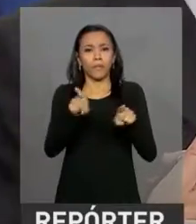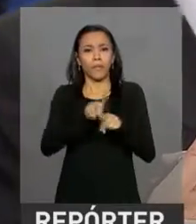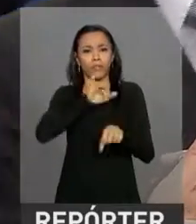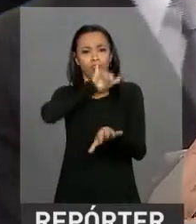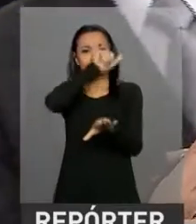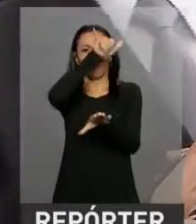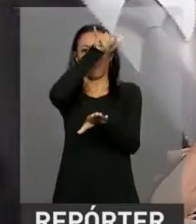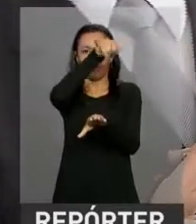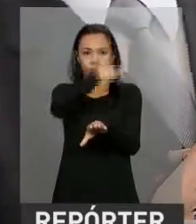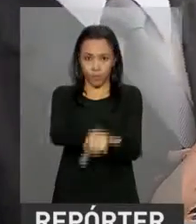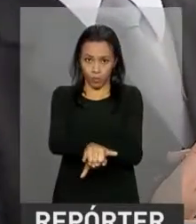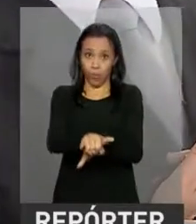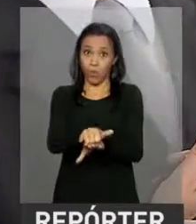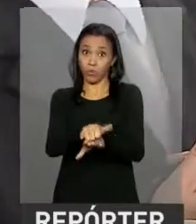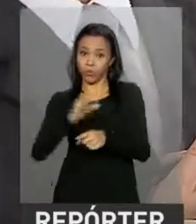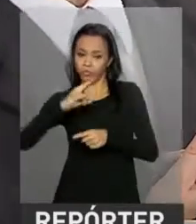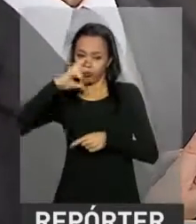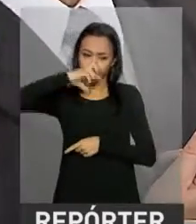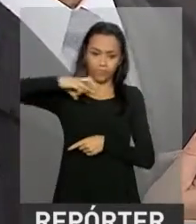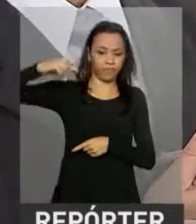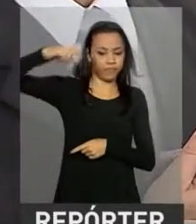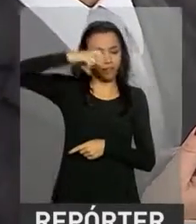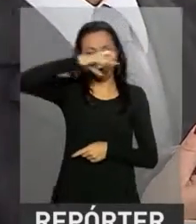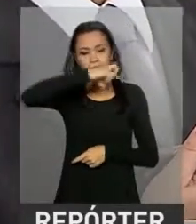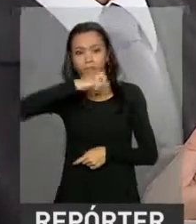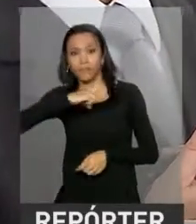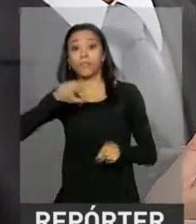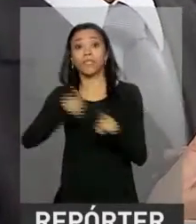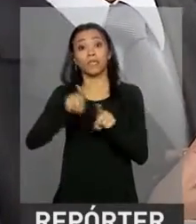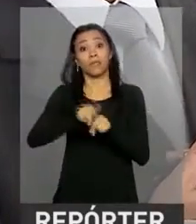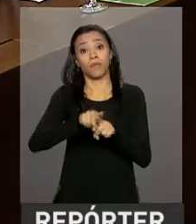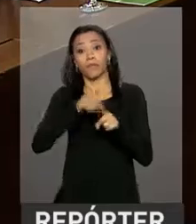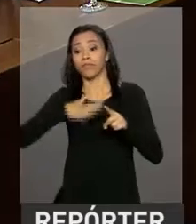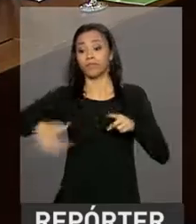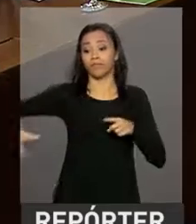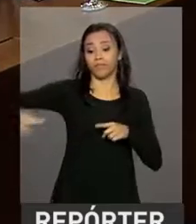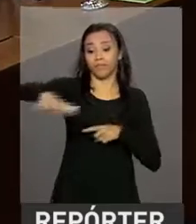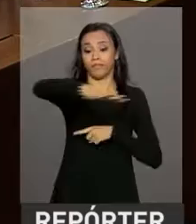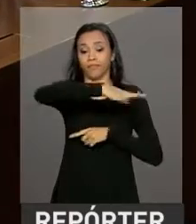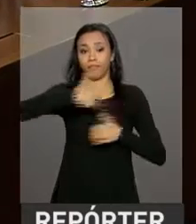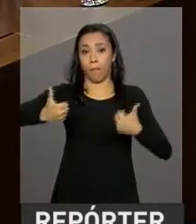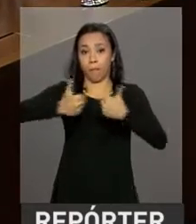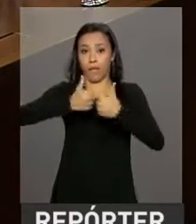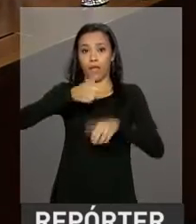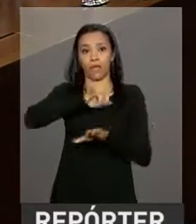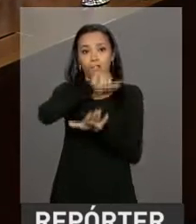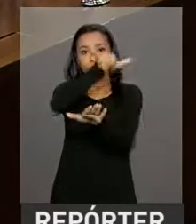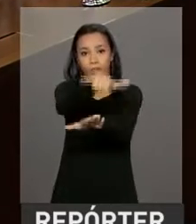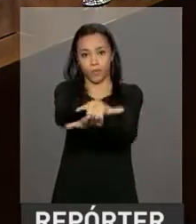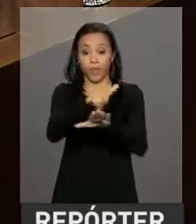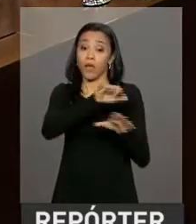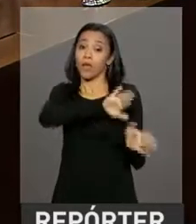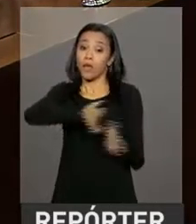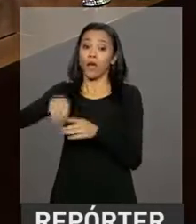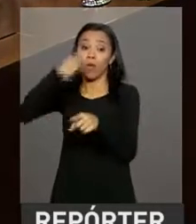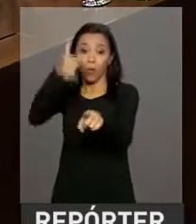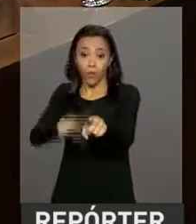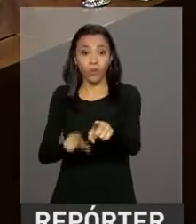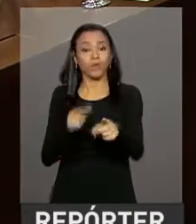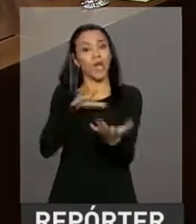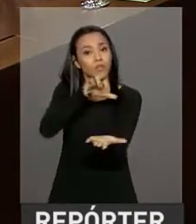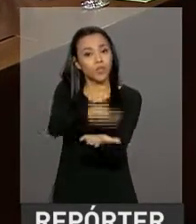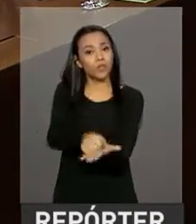do Galeão e nas vias de acesso ao Aeroporto do Galeão. A Força Nacional de Segurança Pública também assumiu